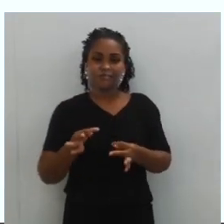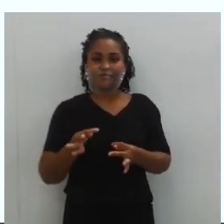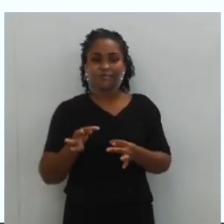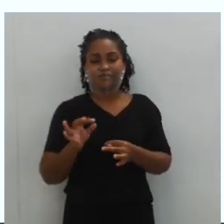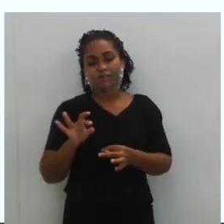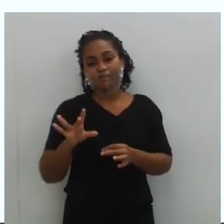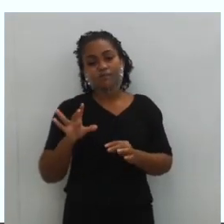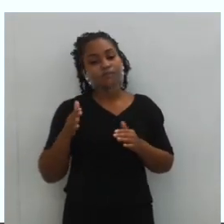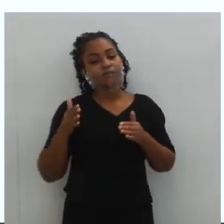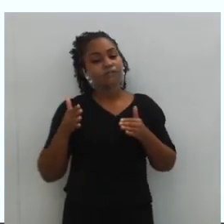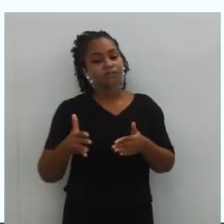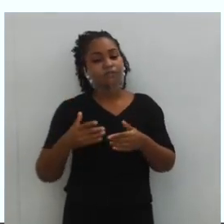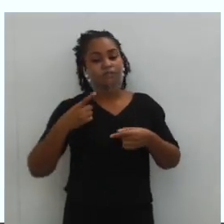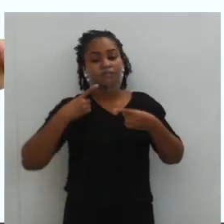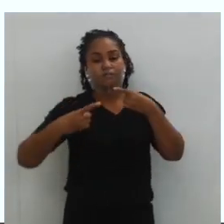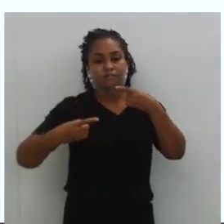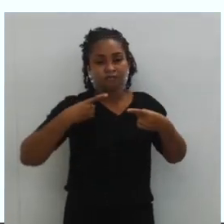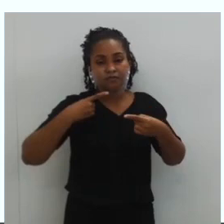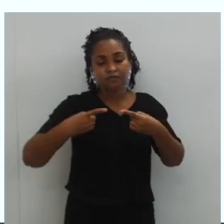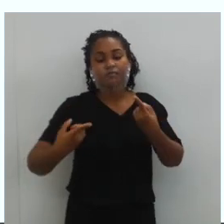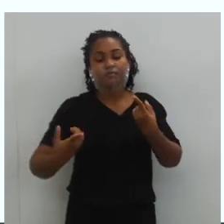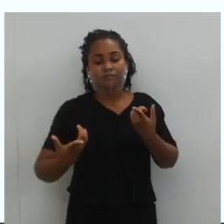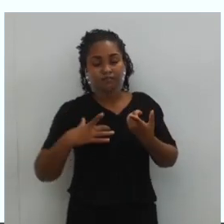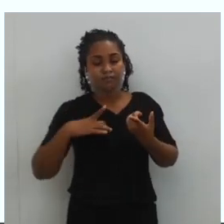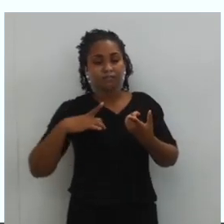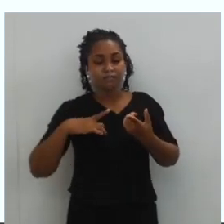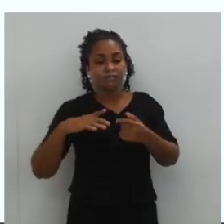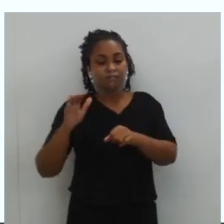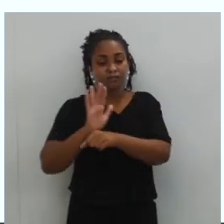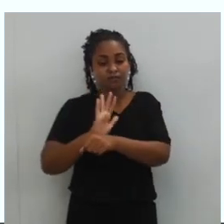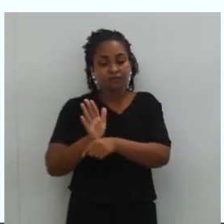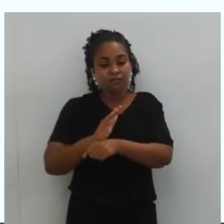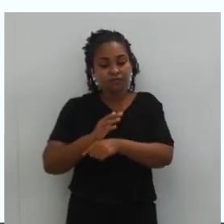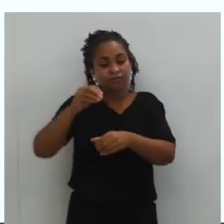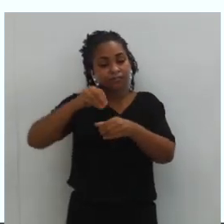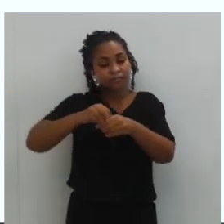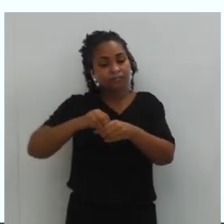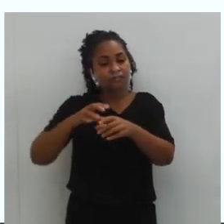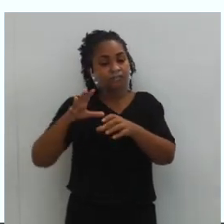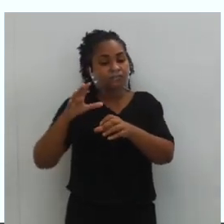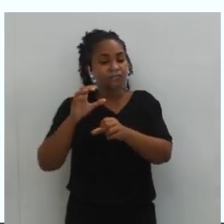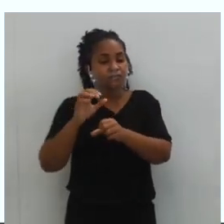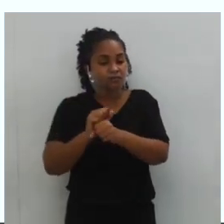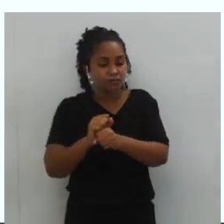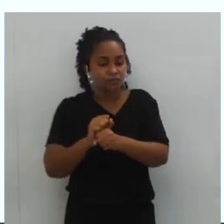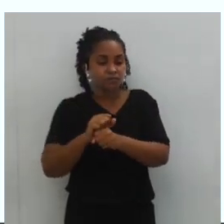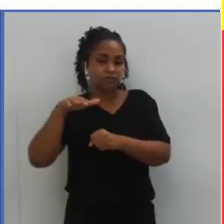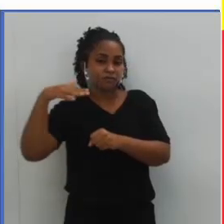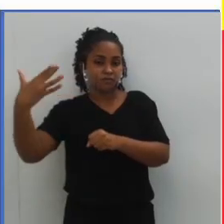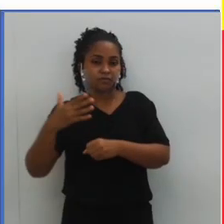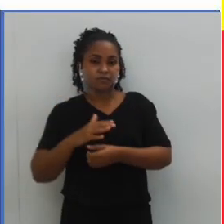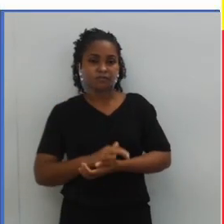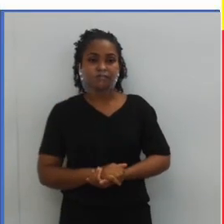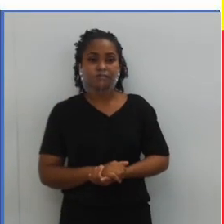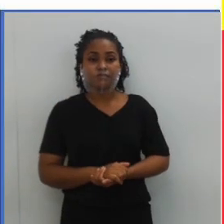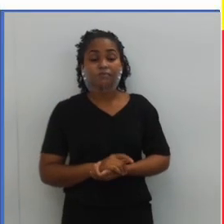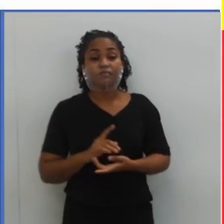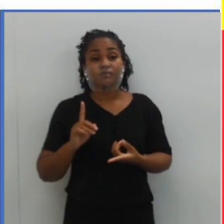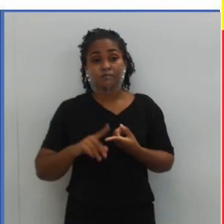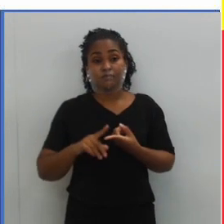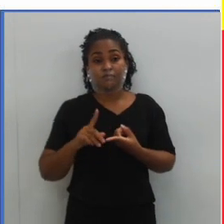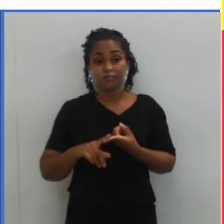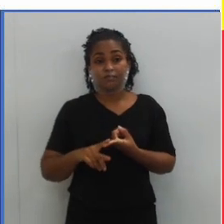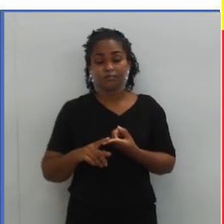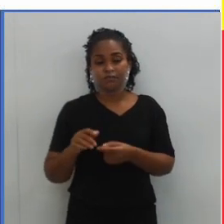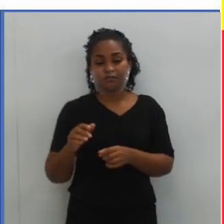gravar só o diálogo, o som que está passando no filme e abafar os sons externos. Temos